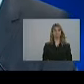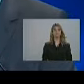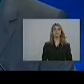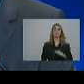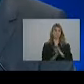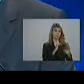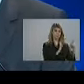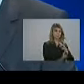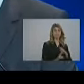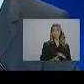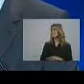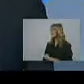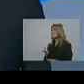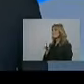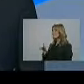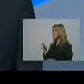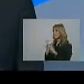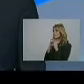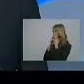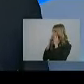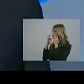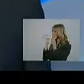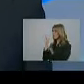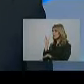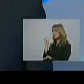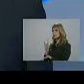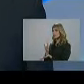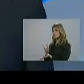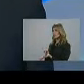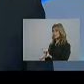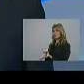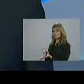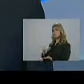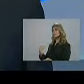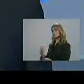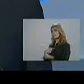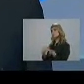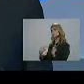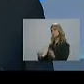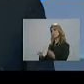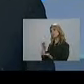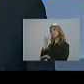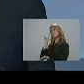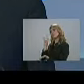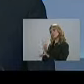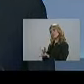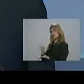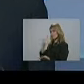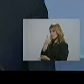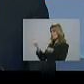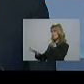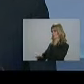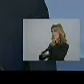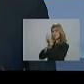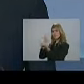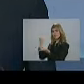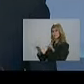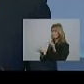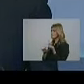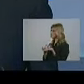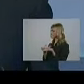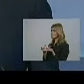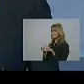tréplica. Não é timidez não, Pedro Paulo, é realidade. A gente precisa viver na realidade dos fatos.